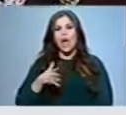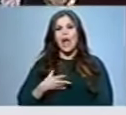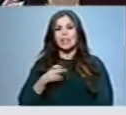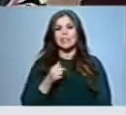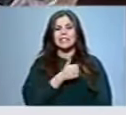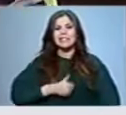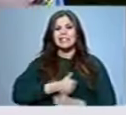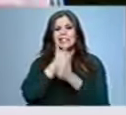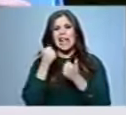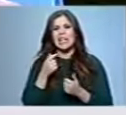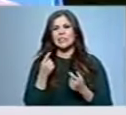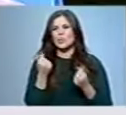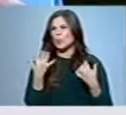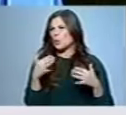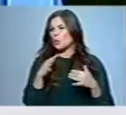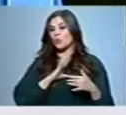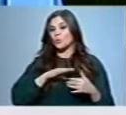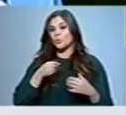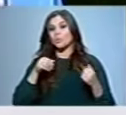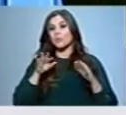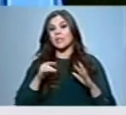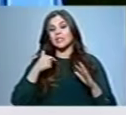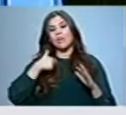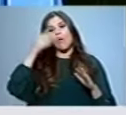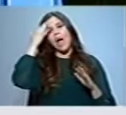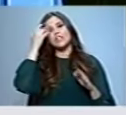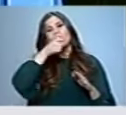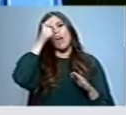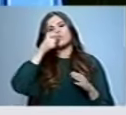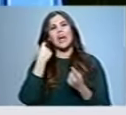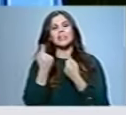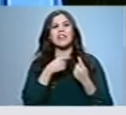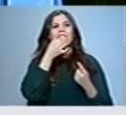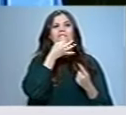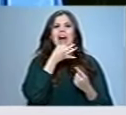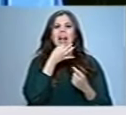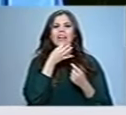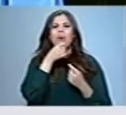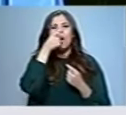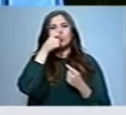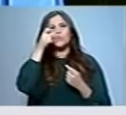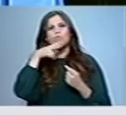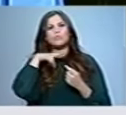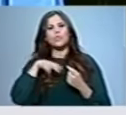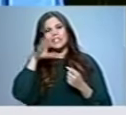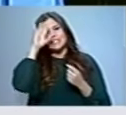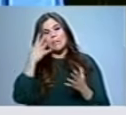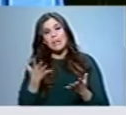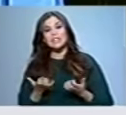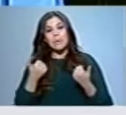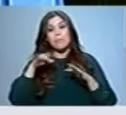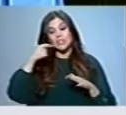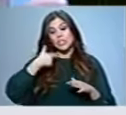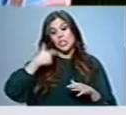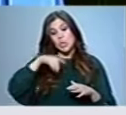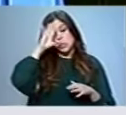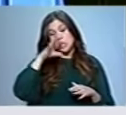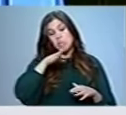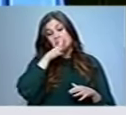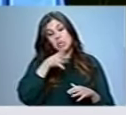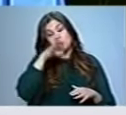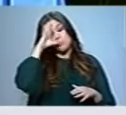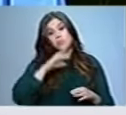impossível isso. Só que eu acho que acabei... Às vezes o pessoal fala-me da hospitalidade dos portugueses. Eu digo que eu não sei porque eu sou português, portanto... Claro. Não vou